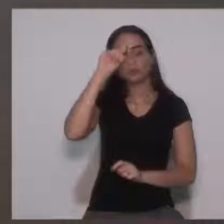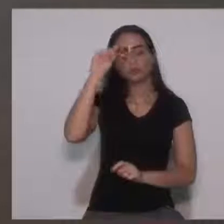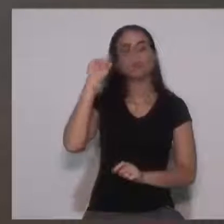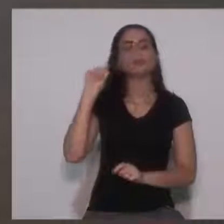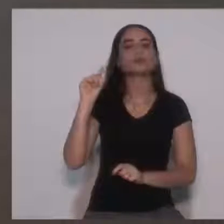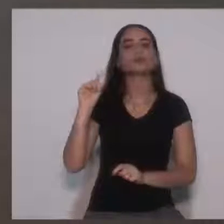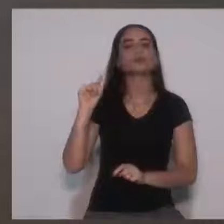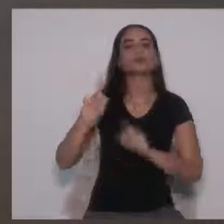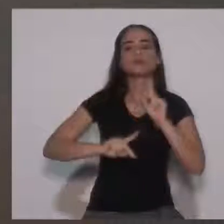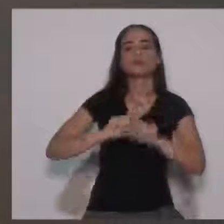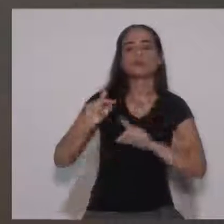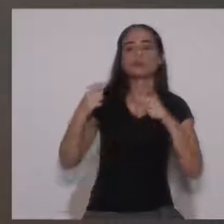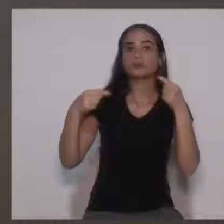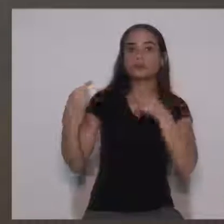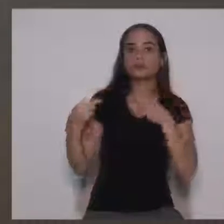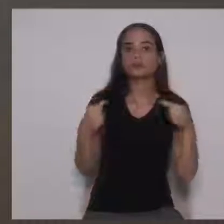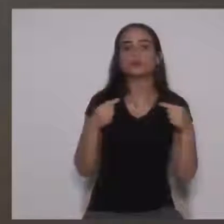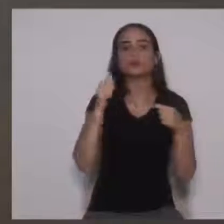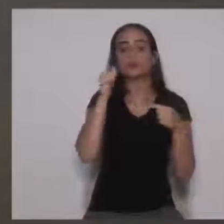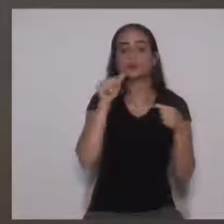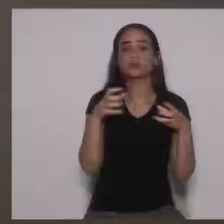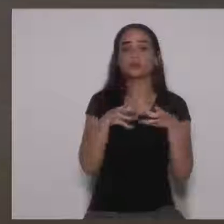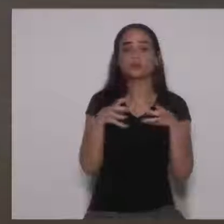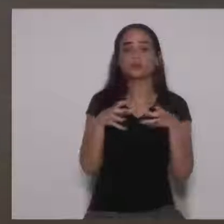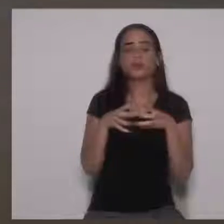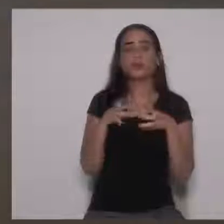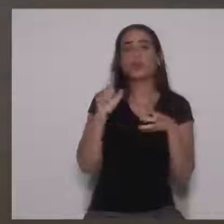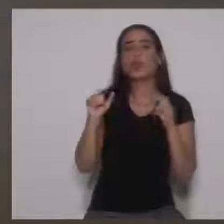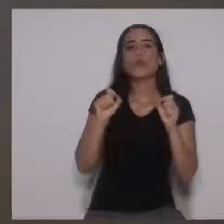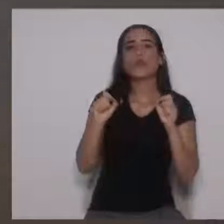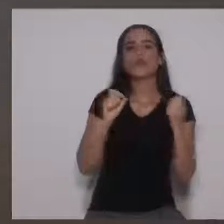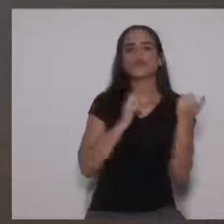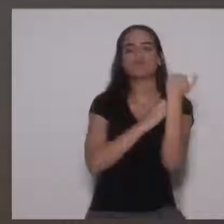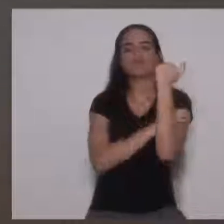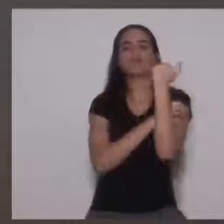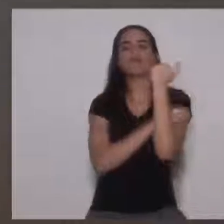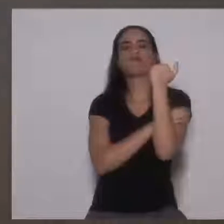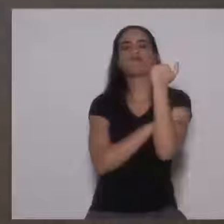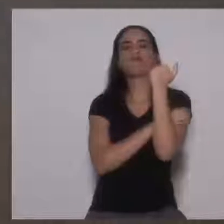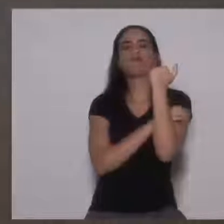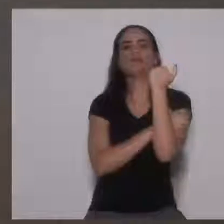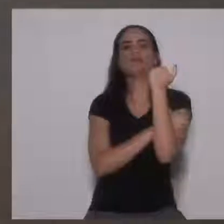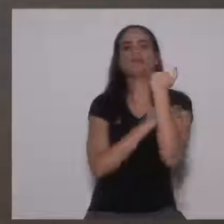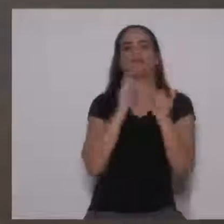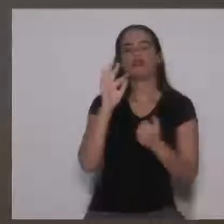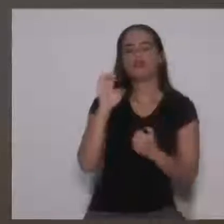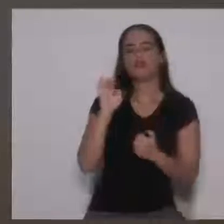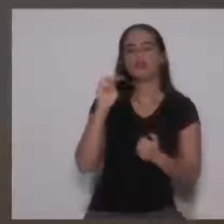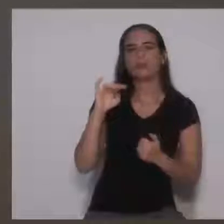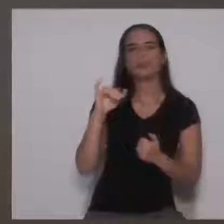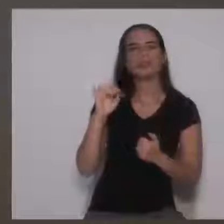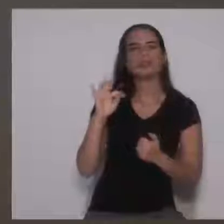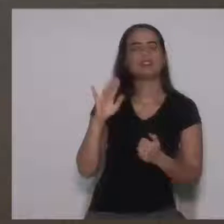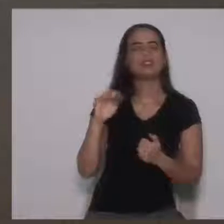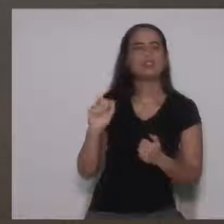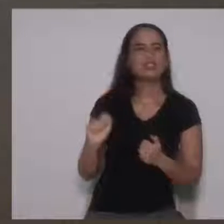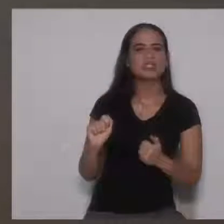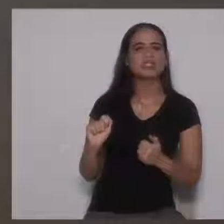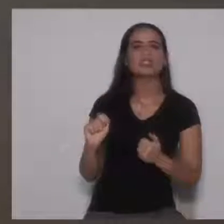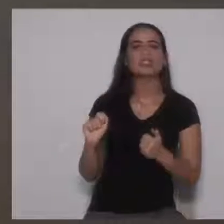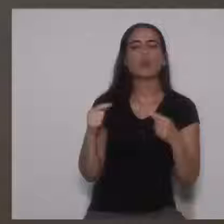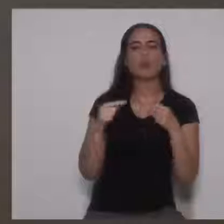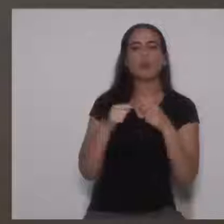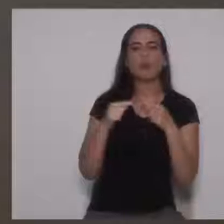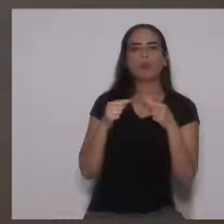essa discussão, as mulheres que fazem essa discussão são feminazes, né? Querendo dizer que elas são nazistas, né?